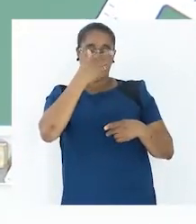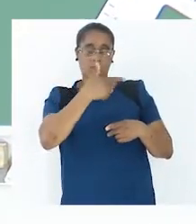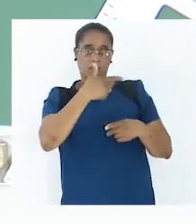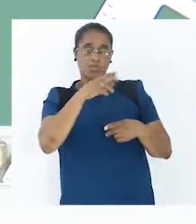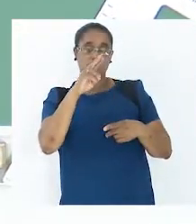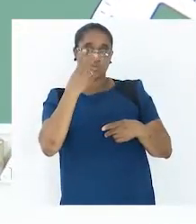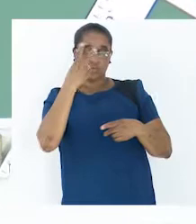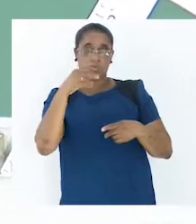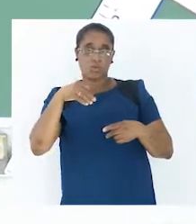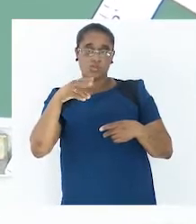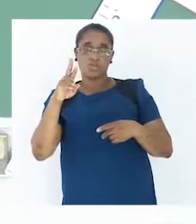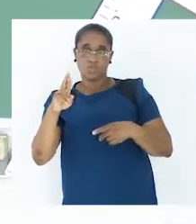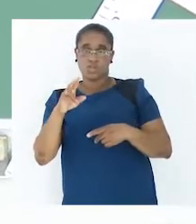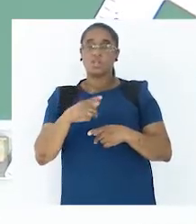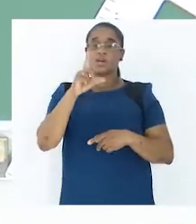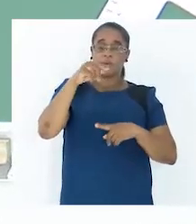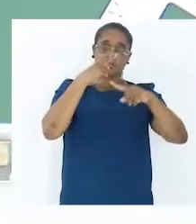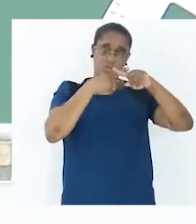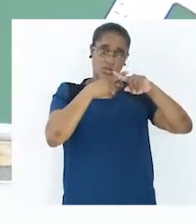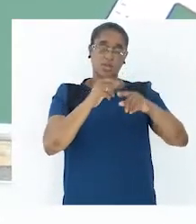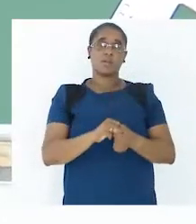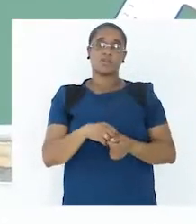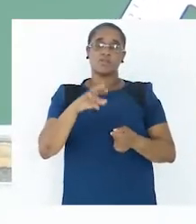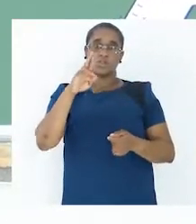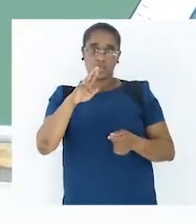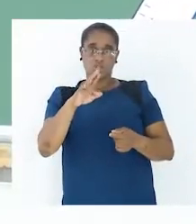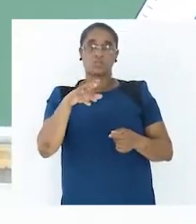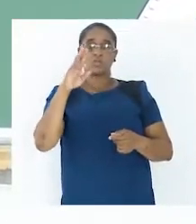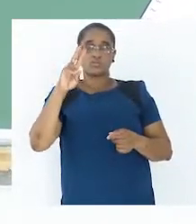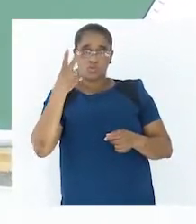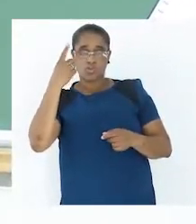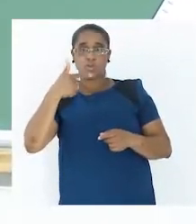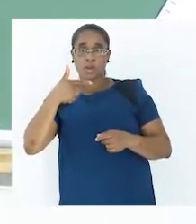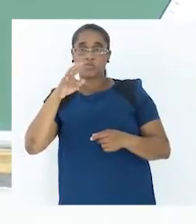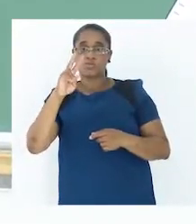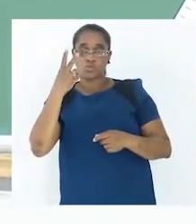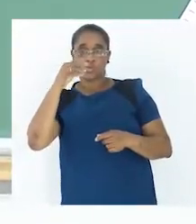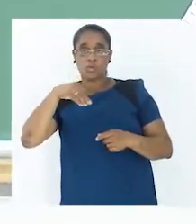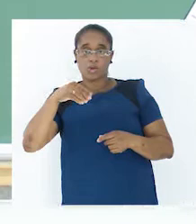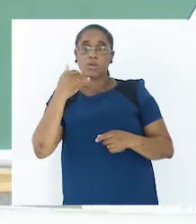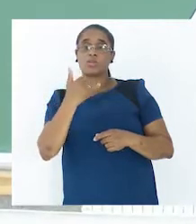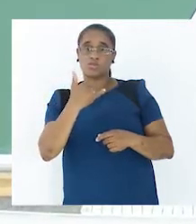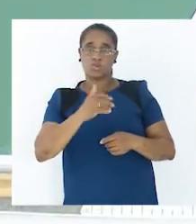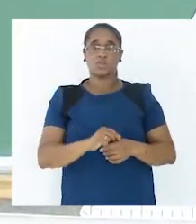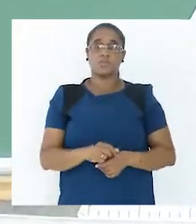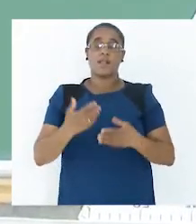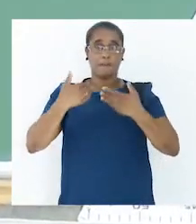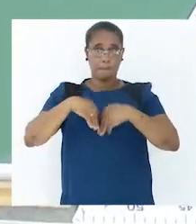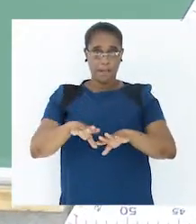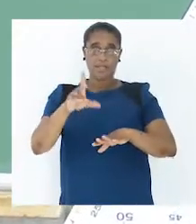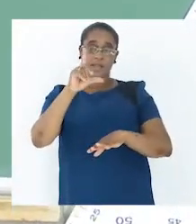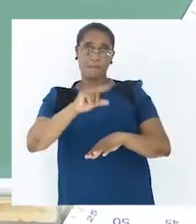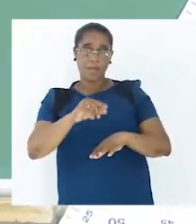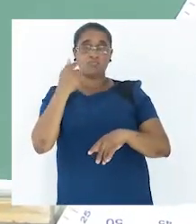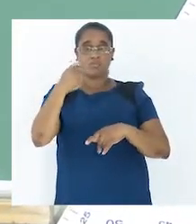x, e multiplicar o x pelo segundo termo do segundo polinómio, que é 2. Mas também temos